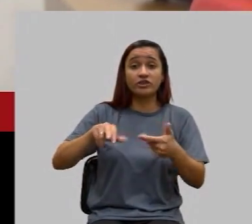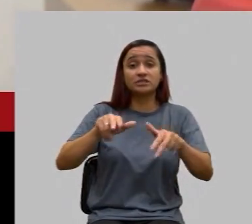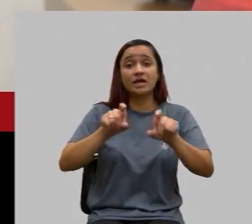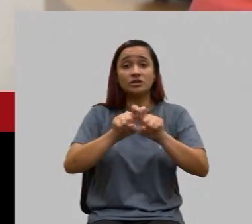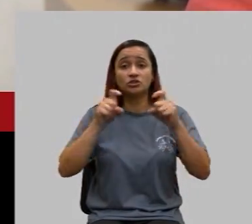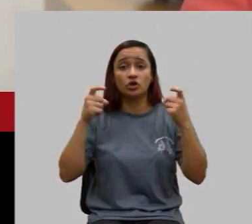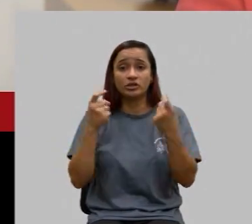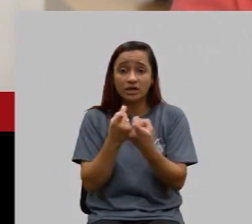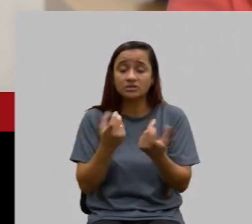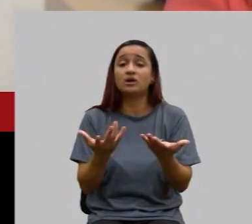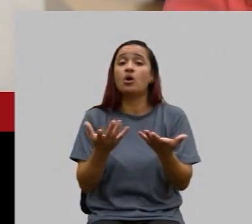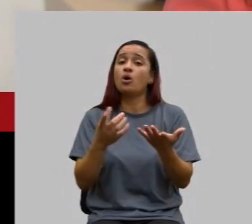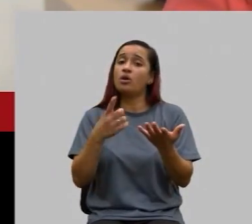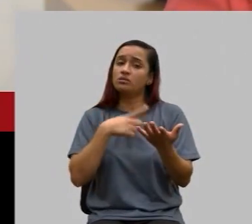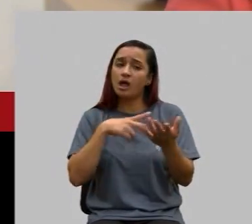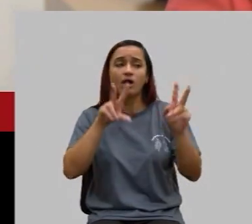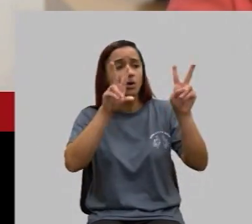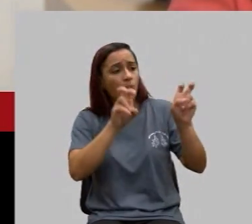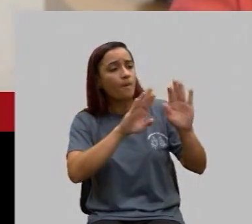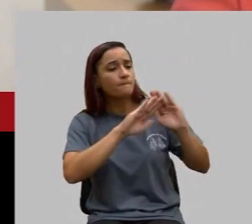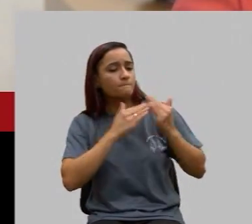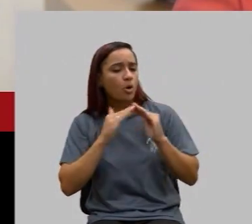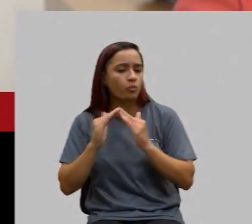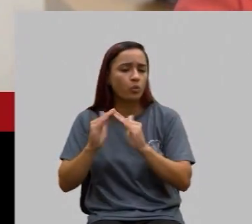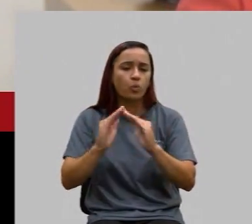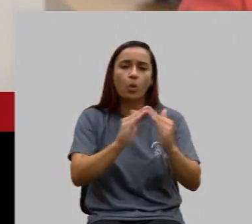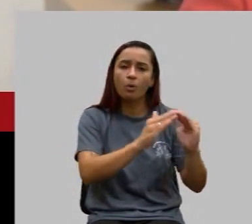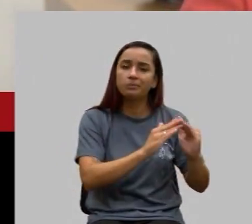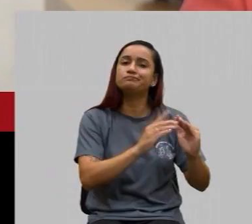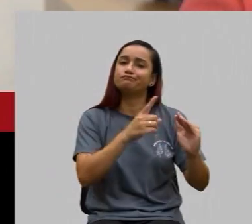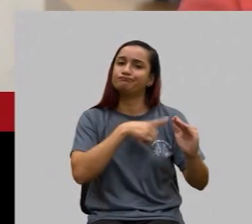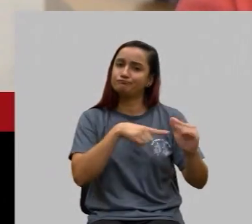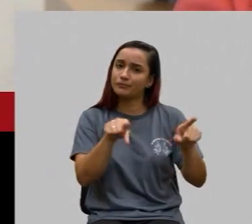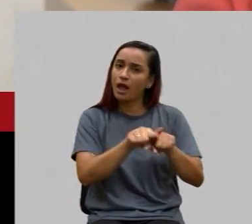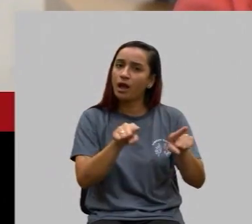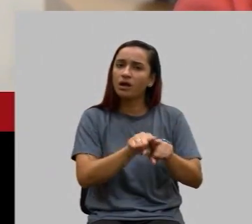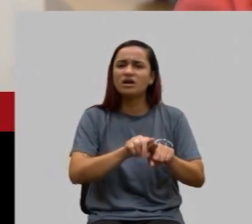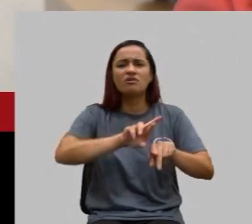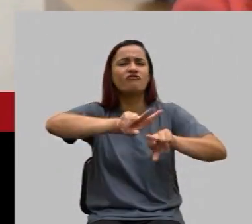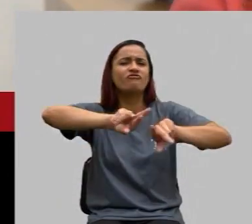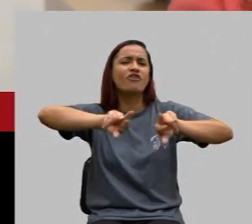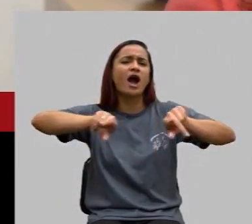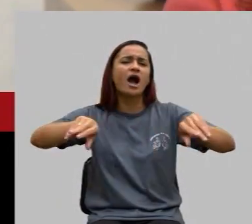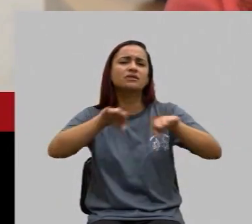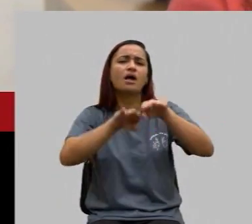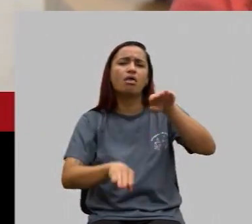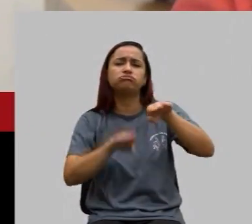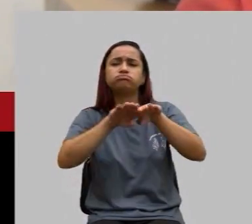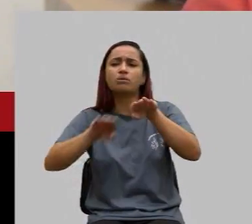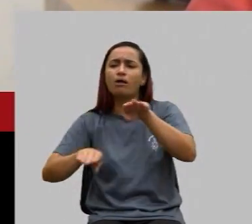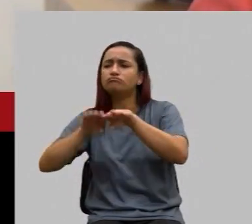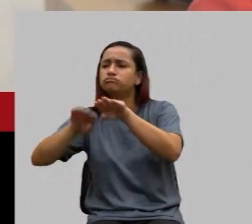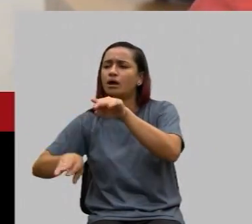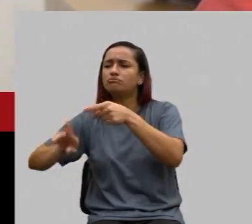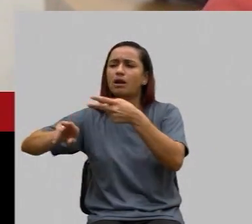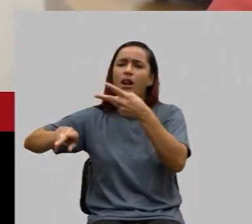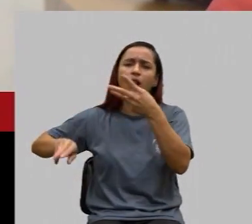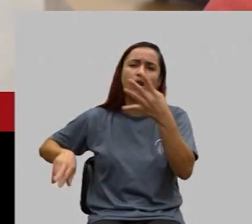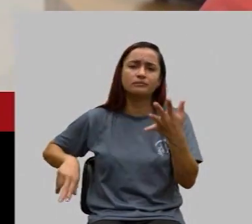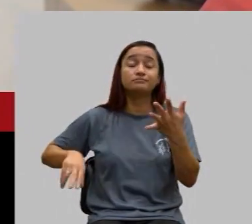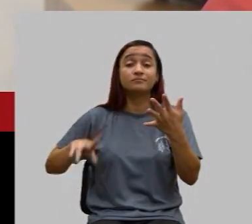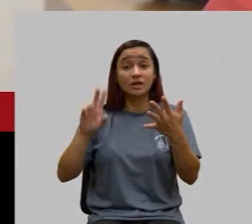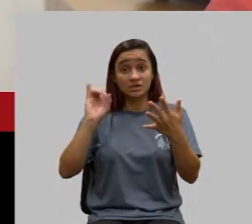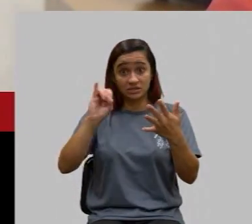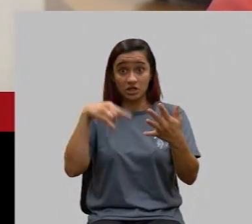da periferia vem, a questão de uma série de outras desigualdades, que, quando nós olhamos com a perspectiva da